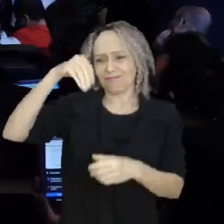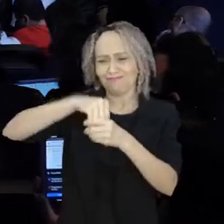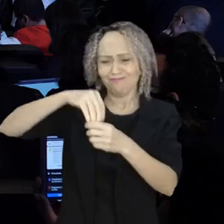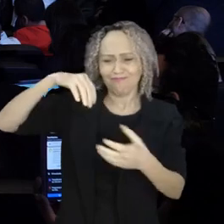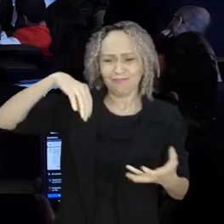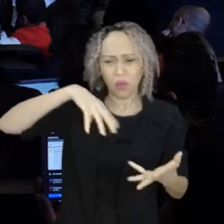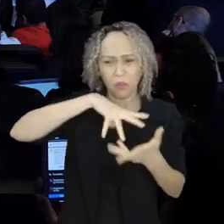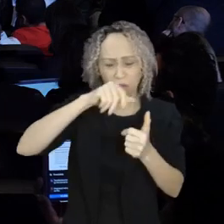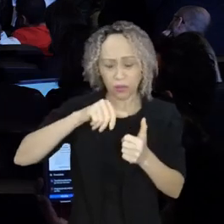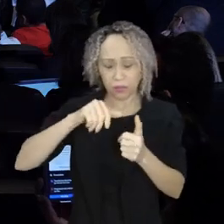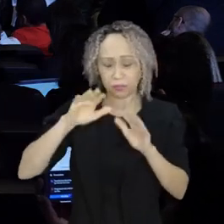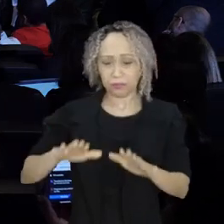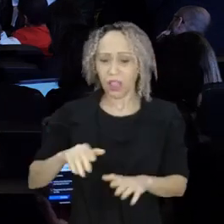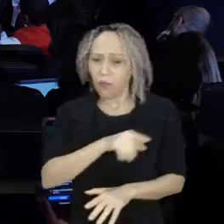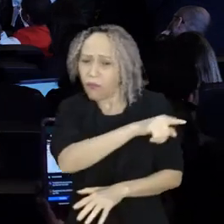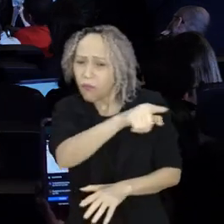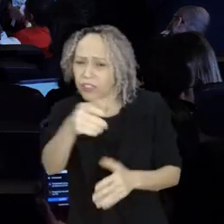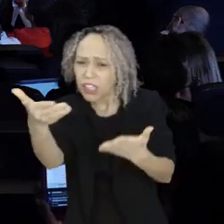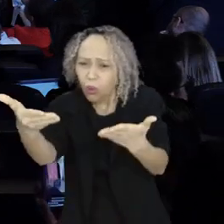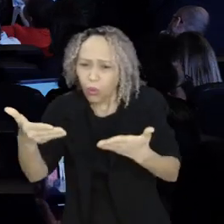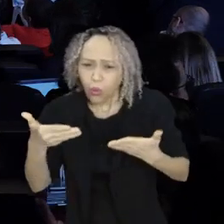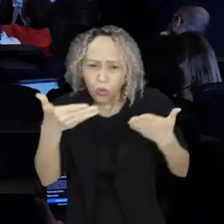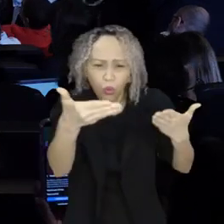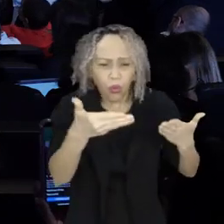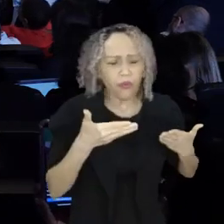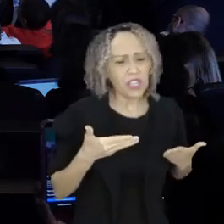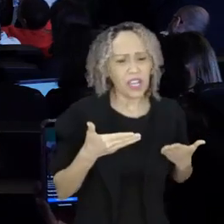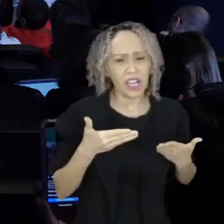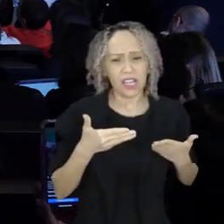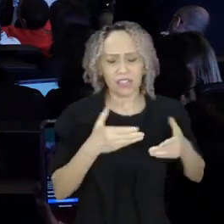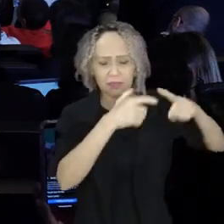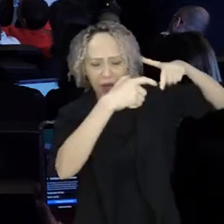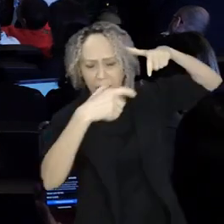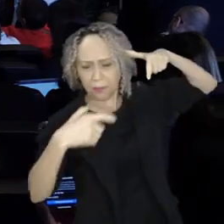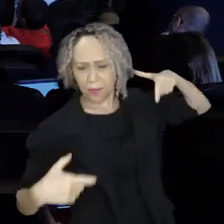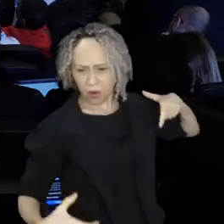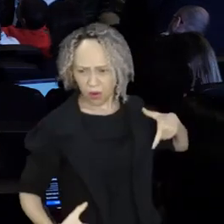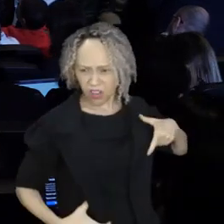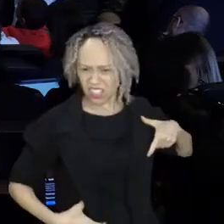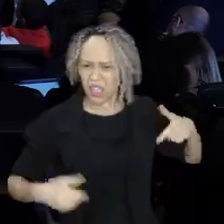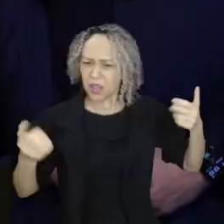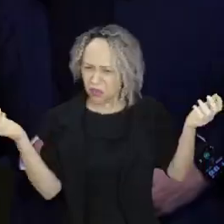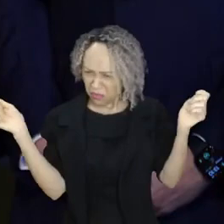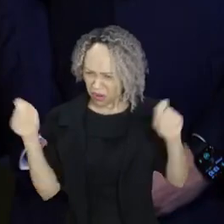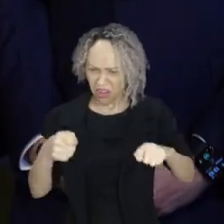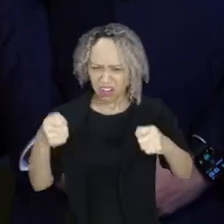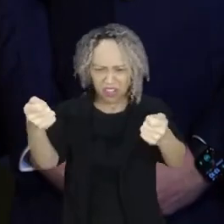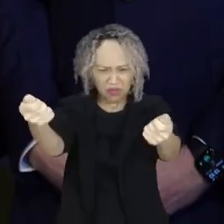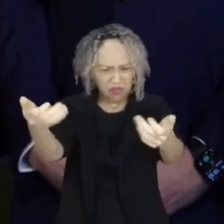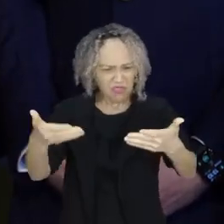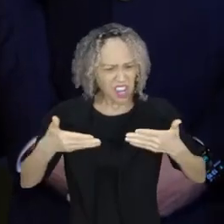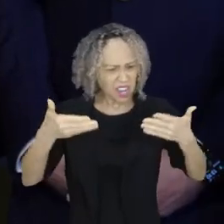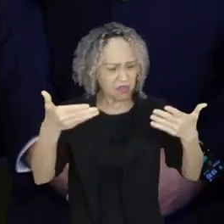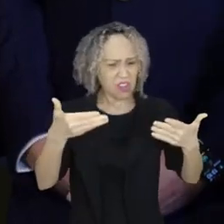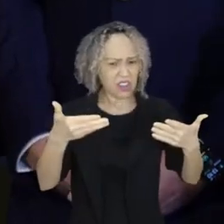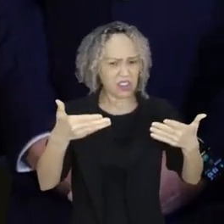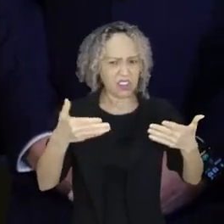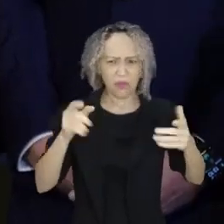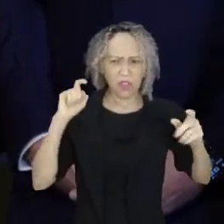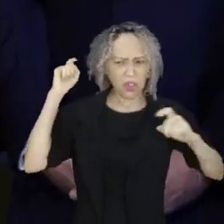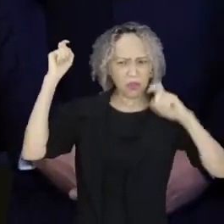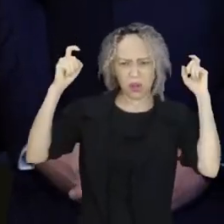Por favor, domingo esteja aí, que não vai ter barulho, não vai ter... Sabe? Não, não fique preocupado com